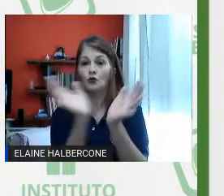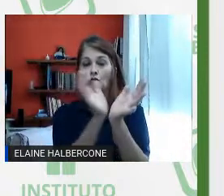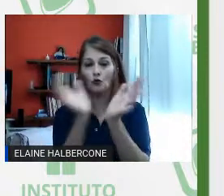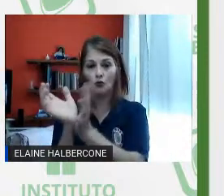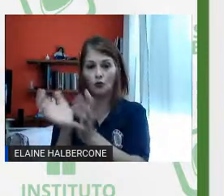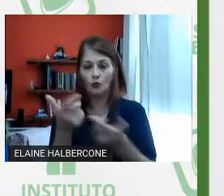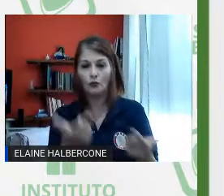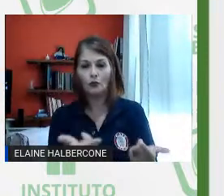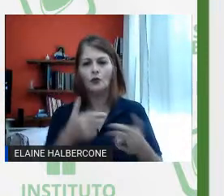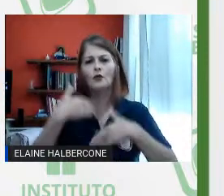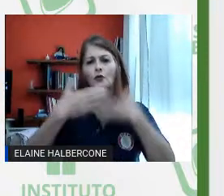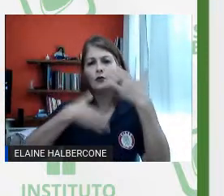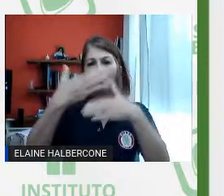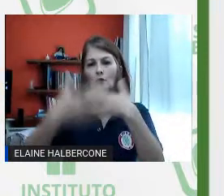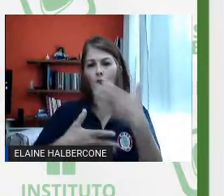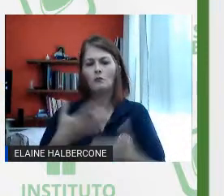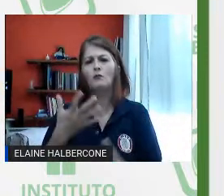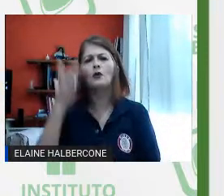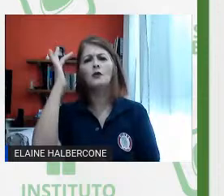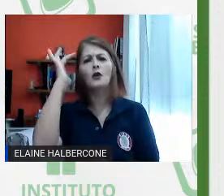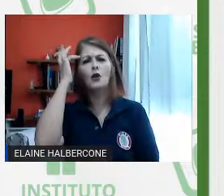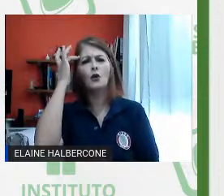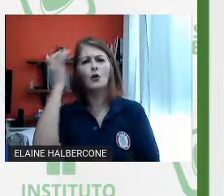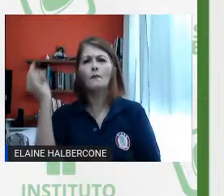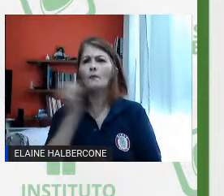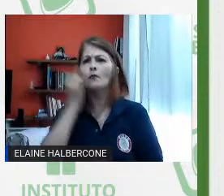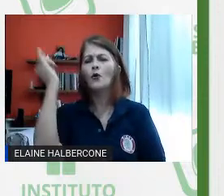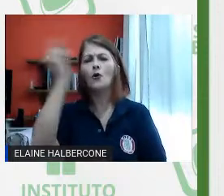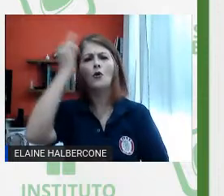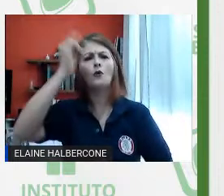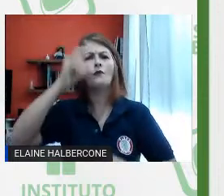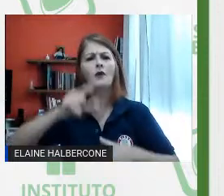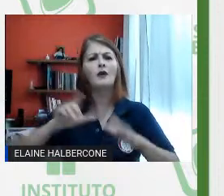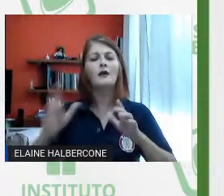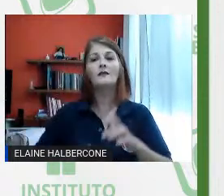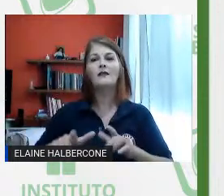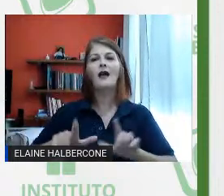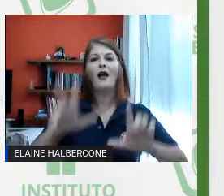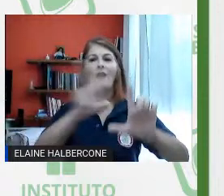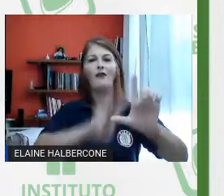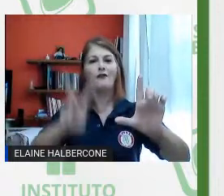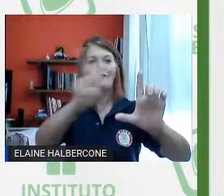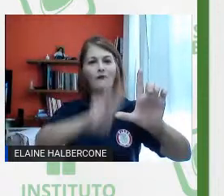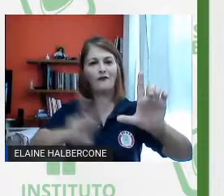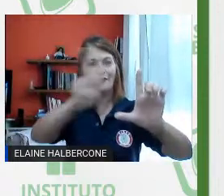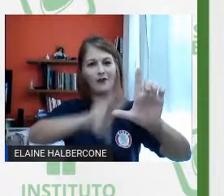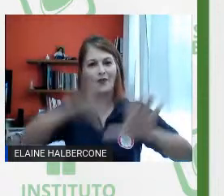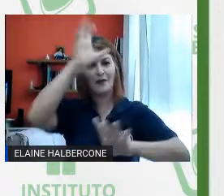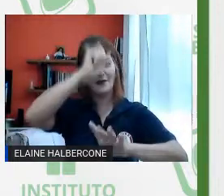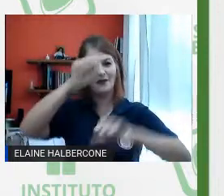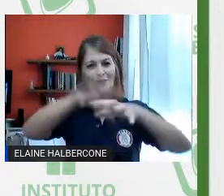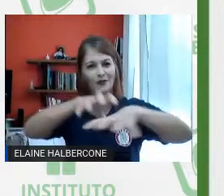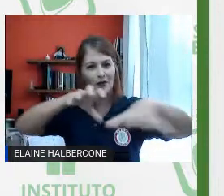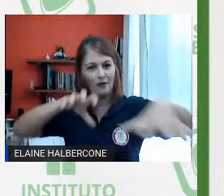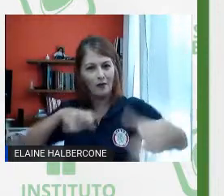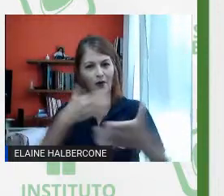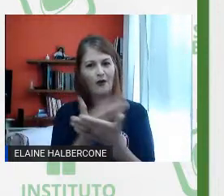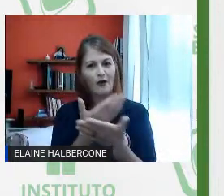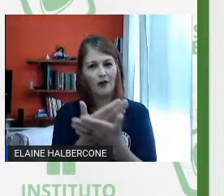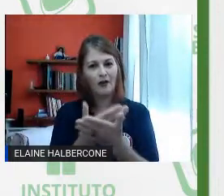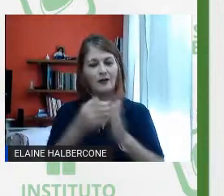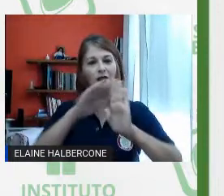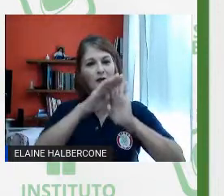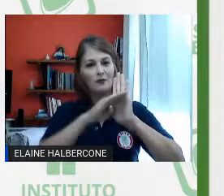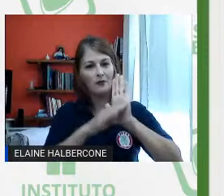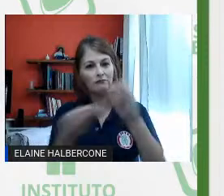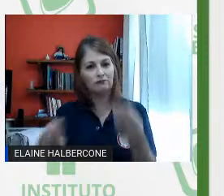o processo que a gente achou muito importante foi a capacitação das plataformas virtuais de aprendizagem, né, que o programa disponibilizou para a gente, que